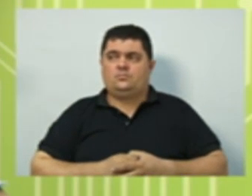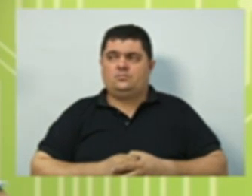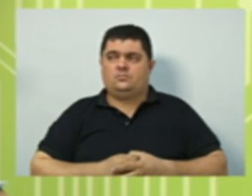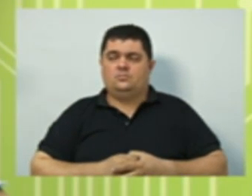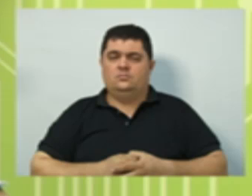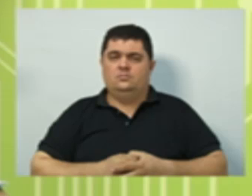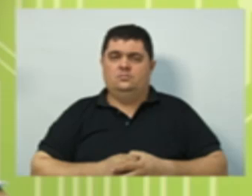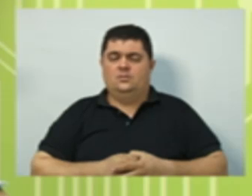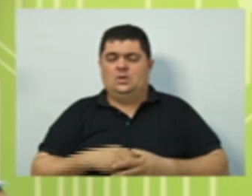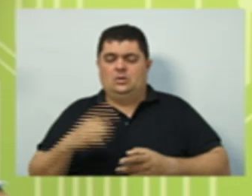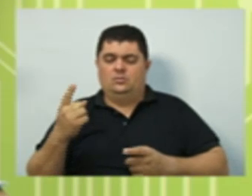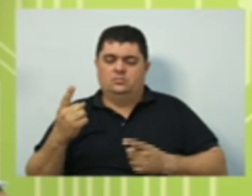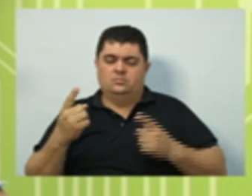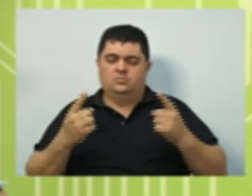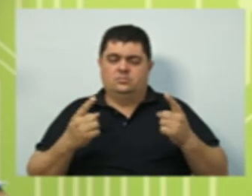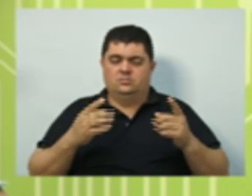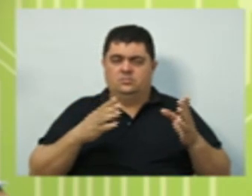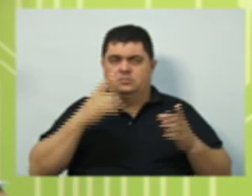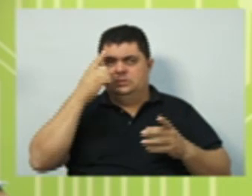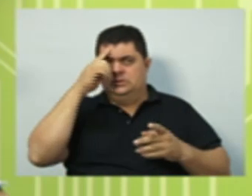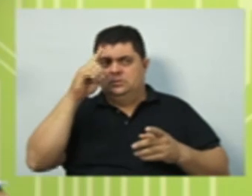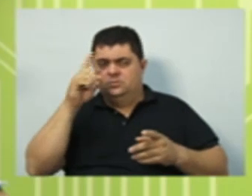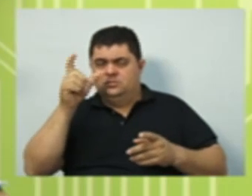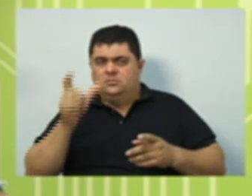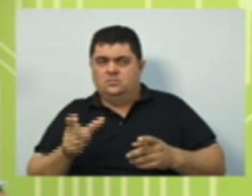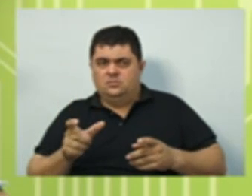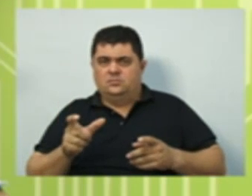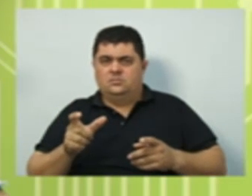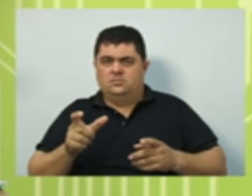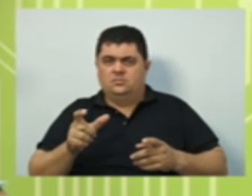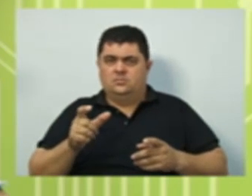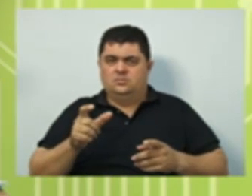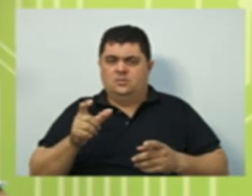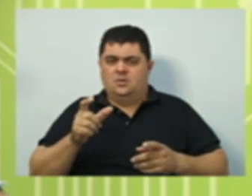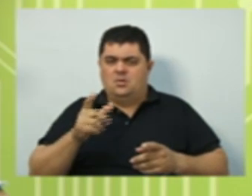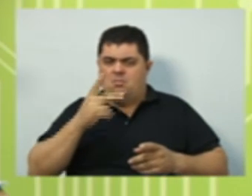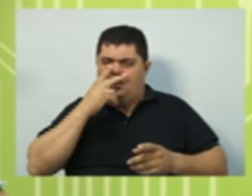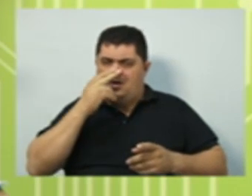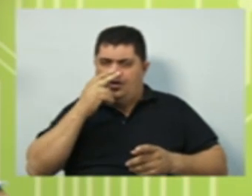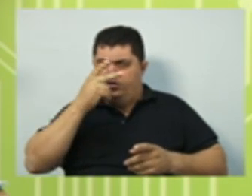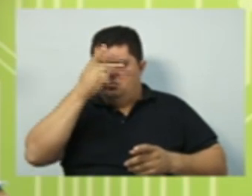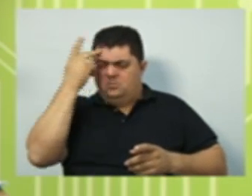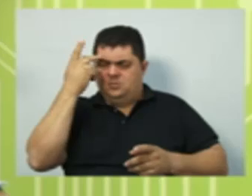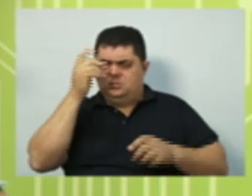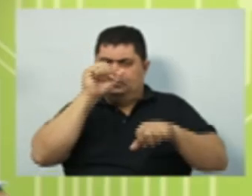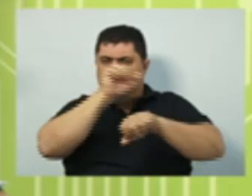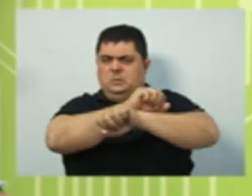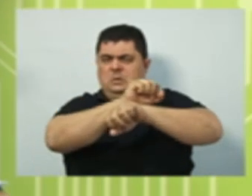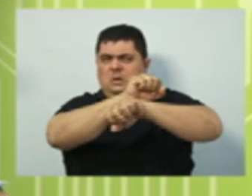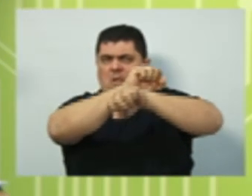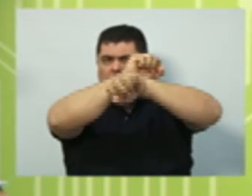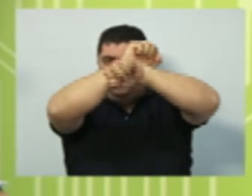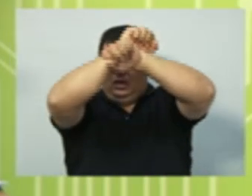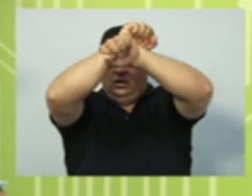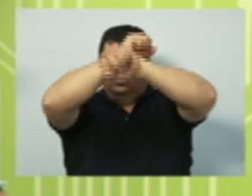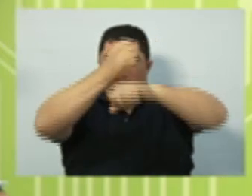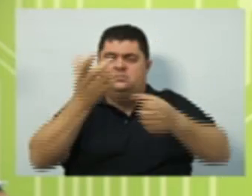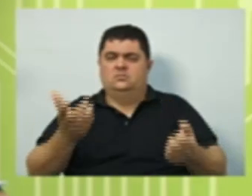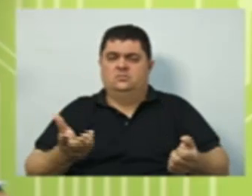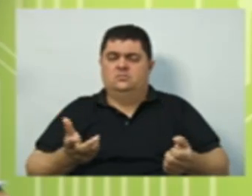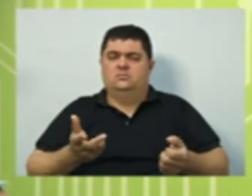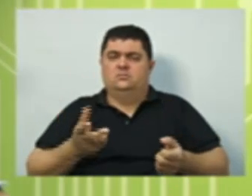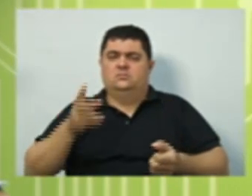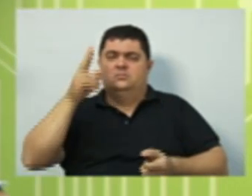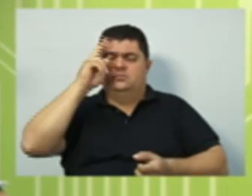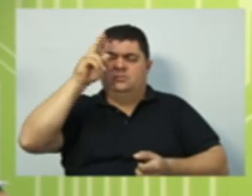Uma ou outra está indo pela ideia de humanização, mas parece que o ser humano é tratado como escravo. Vamos